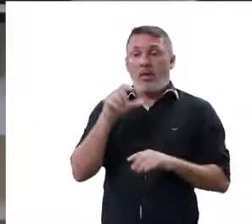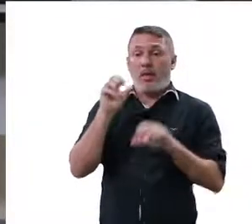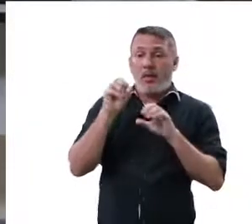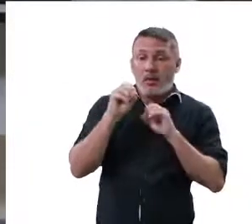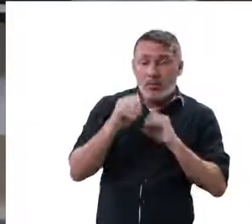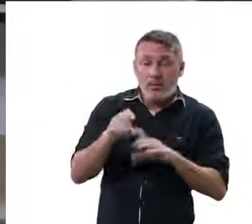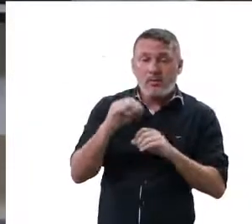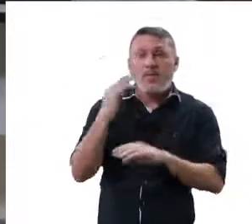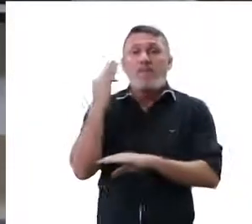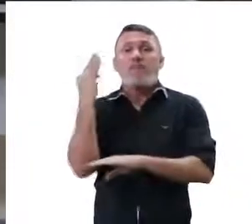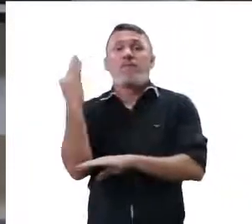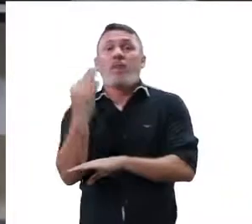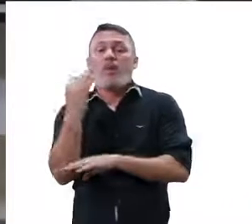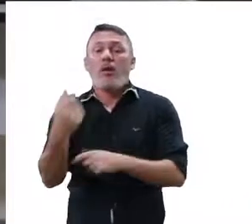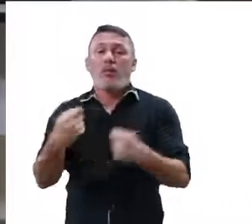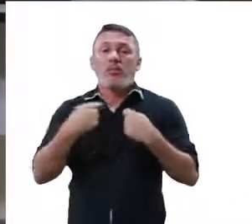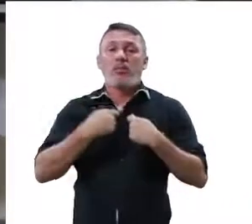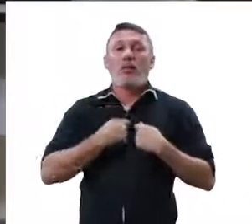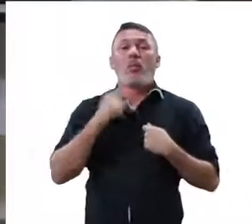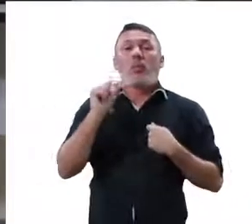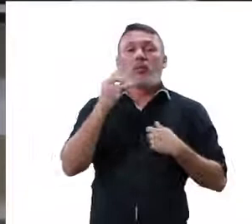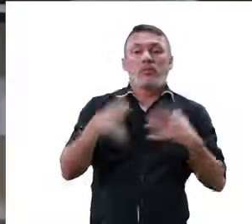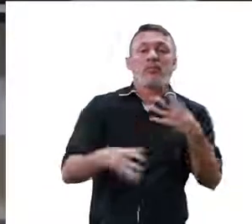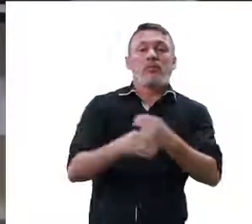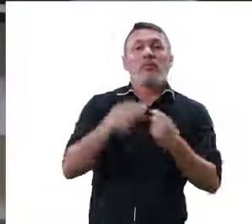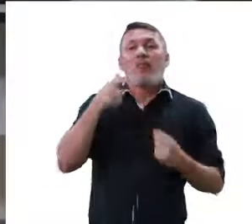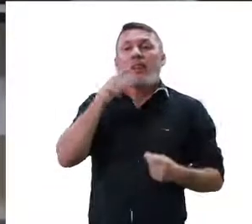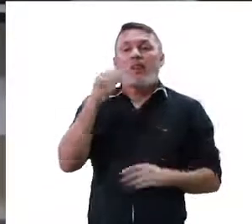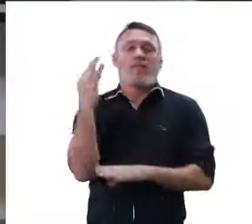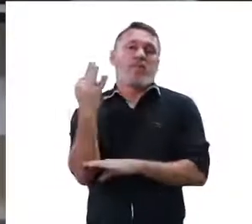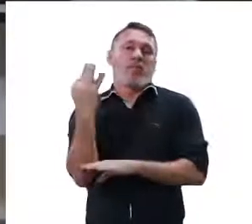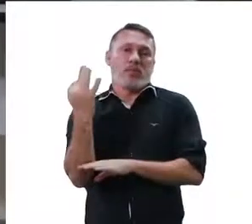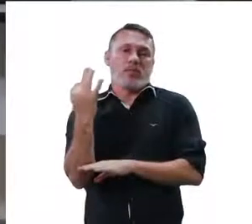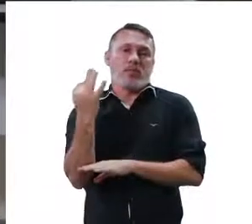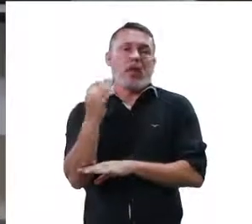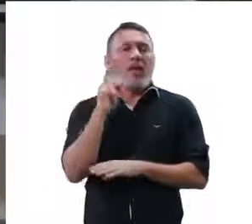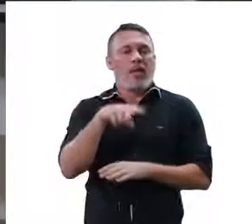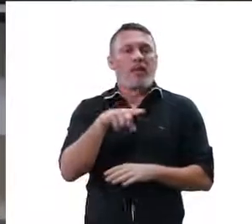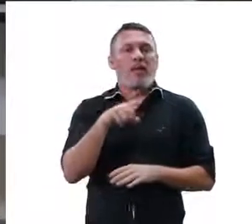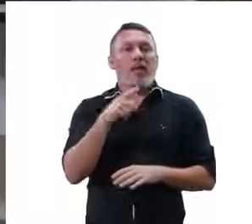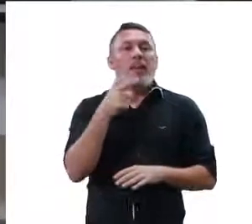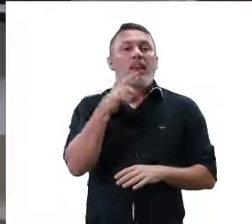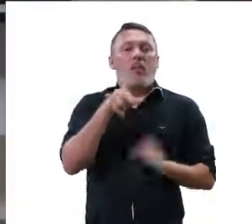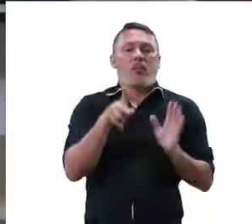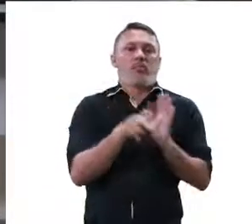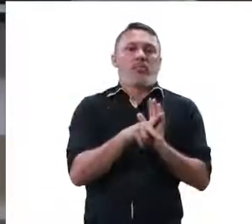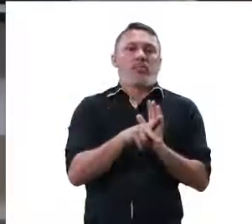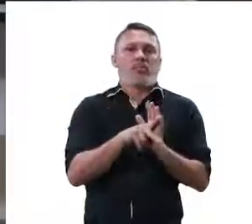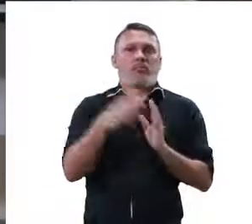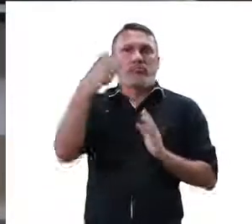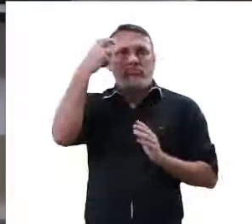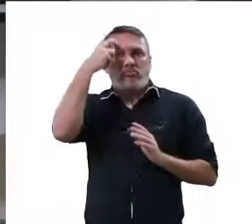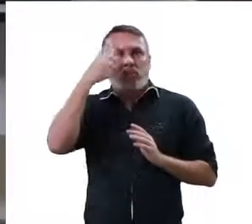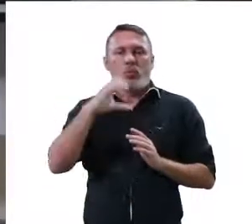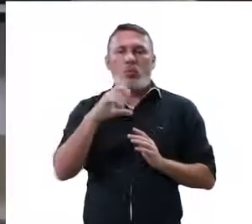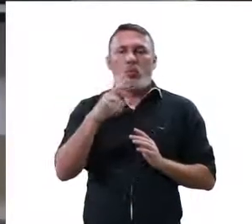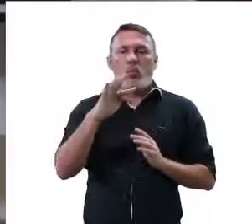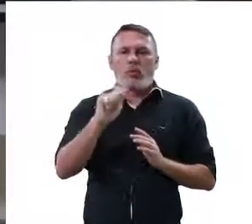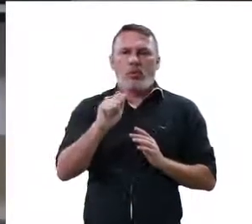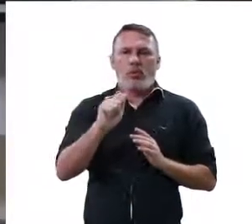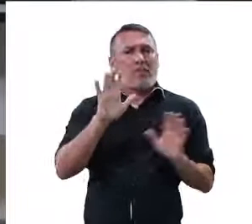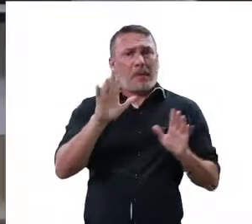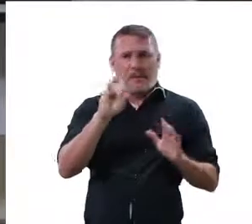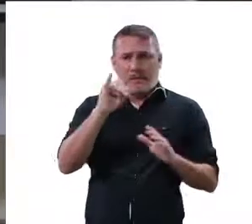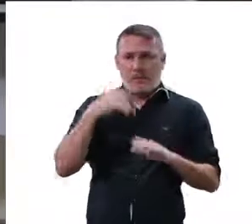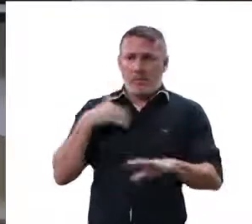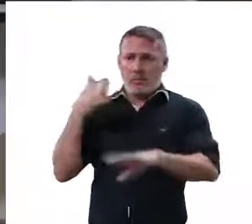a educação formal, ela te dá os instrumentos para a língua formal, para a norma culta da língua. Mas mesmo que você